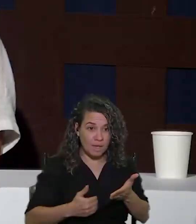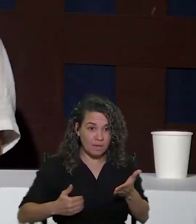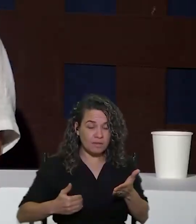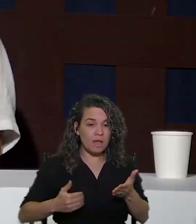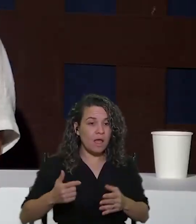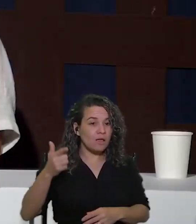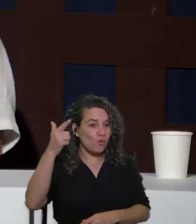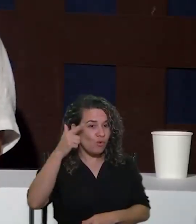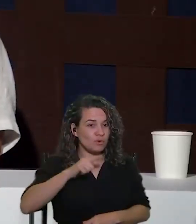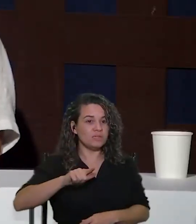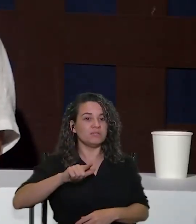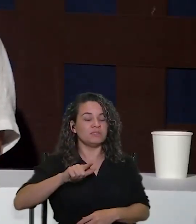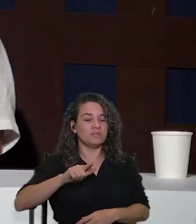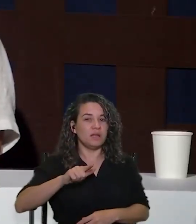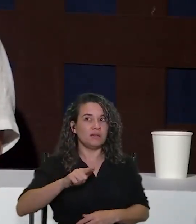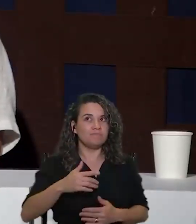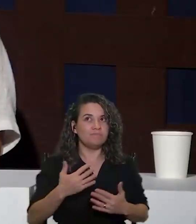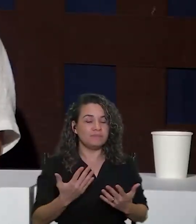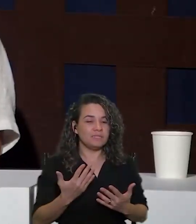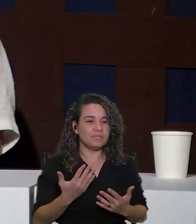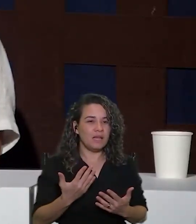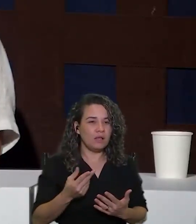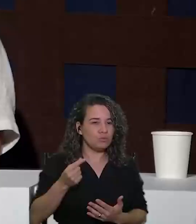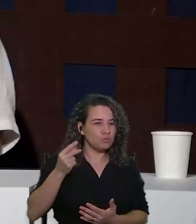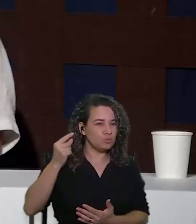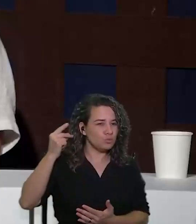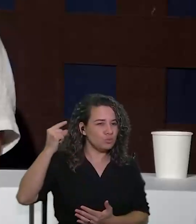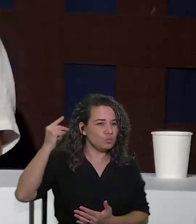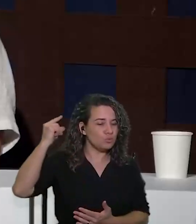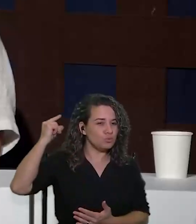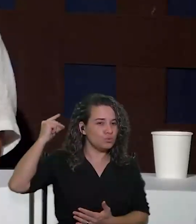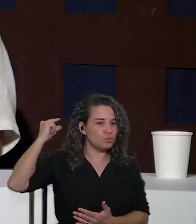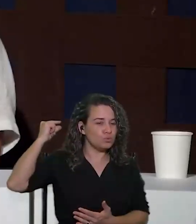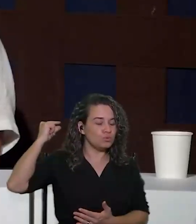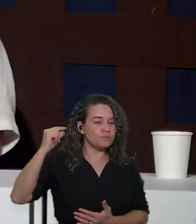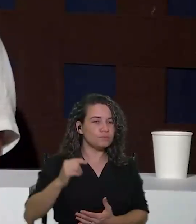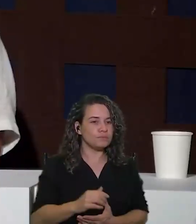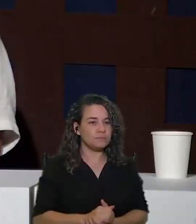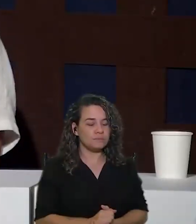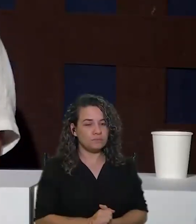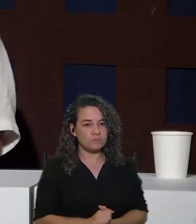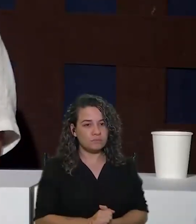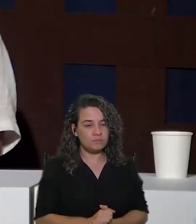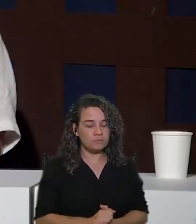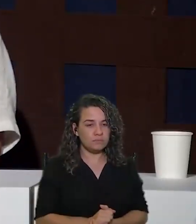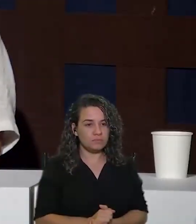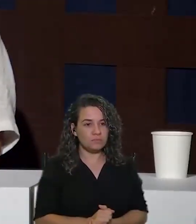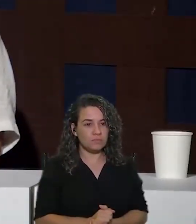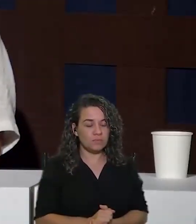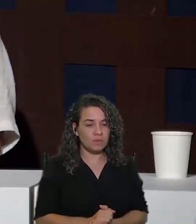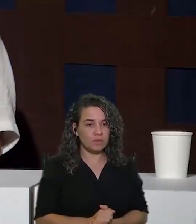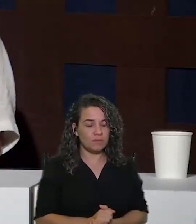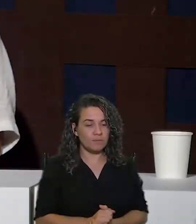origens. Então, acho que o título, o de onde eles vêm, já diz algo, né, sobre isso,